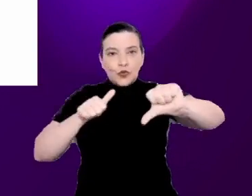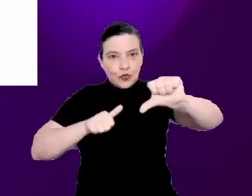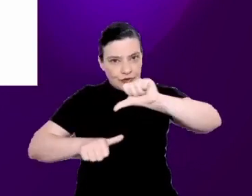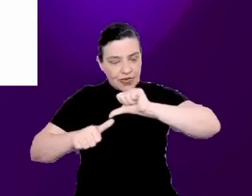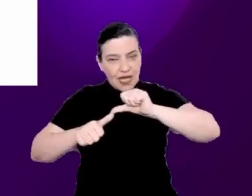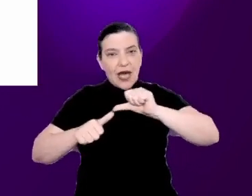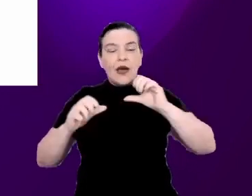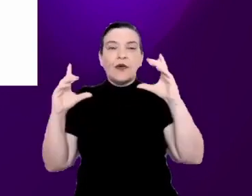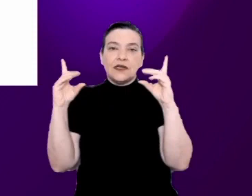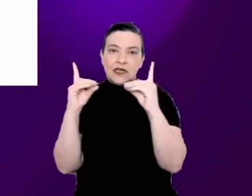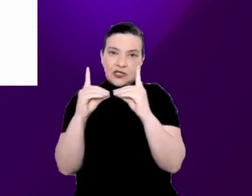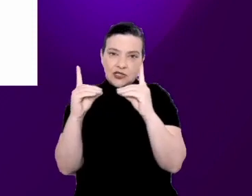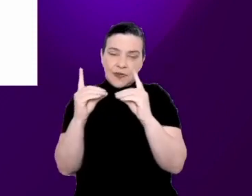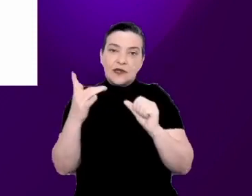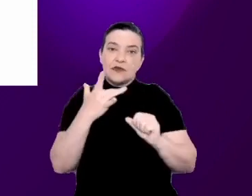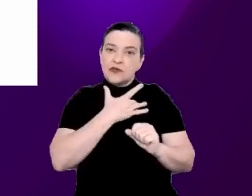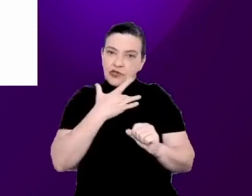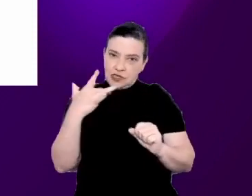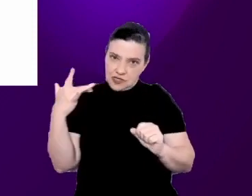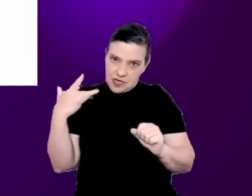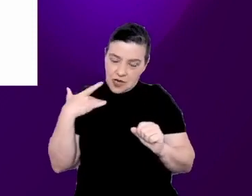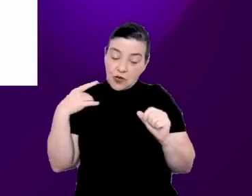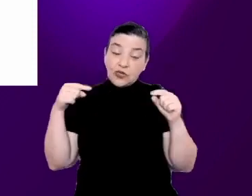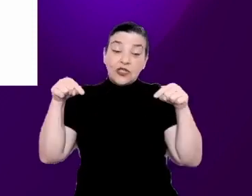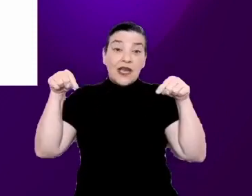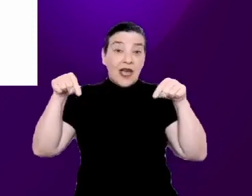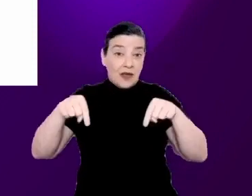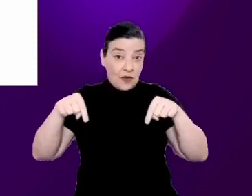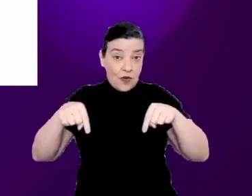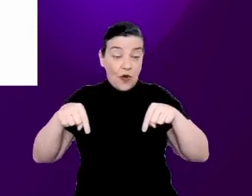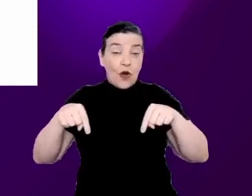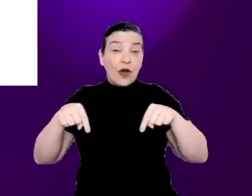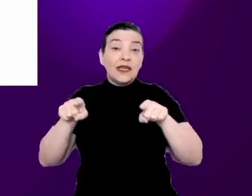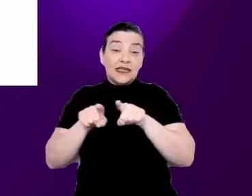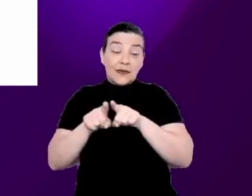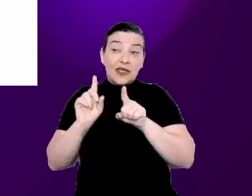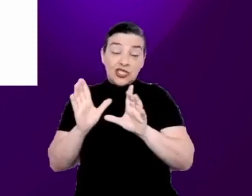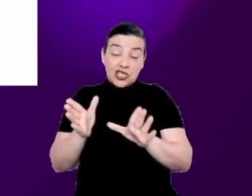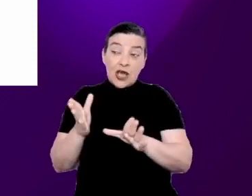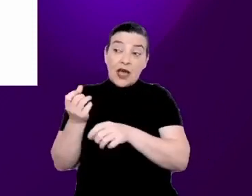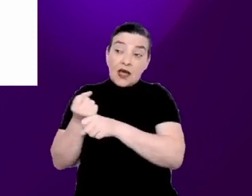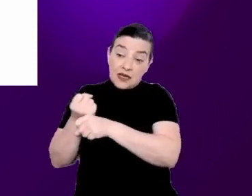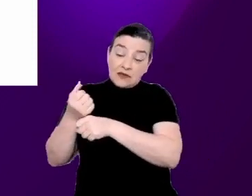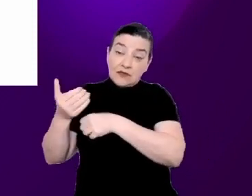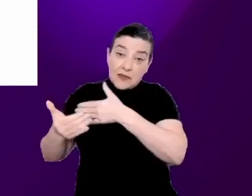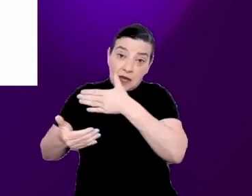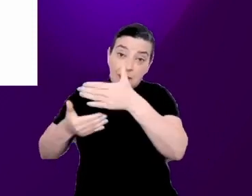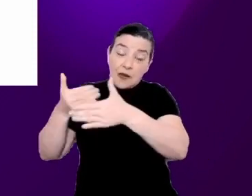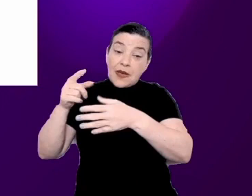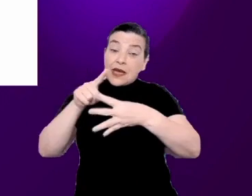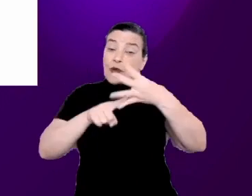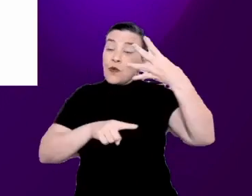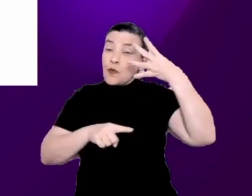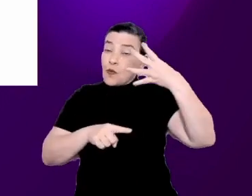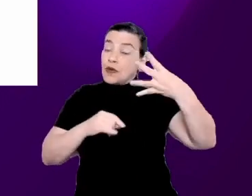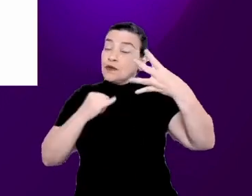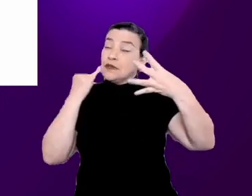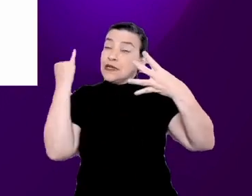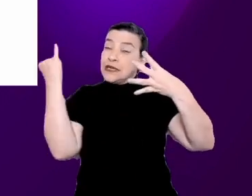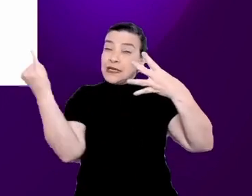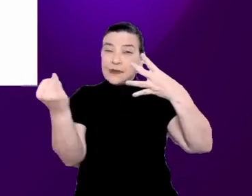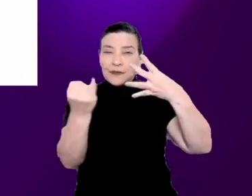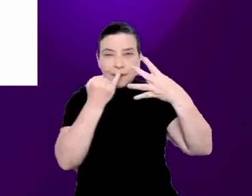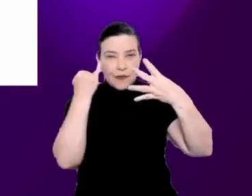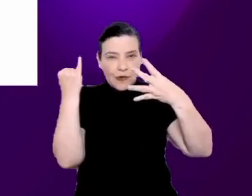saúde, né? Estamos passando por isso há alguns anos, e 4 aspectos são fundamentais, né? Quando a gente fala